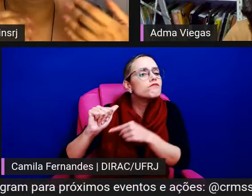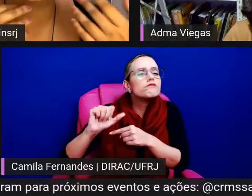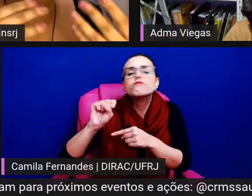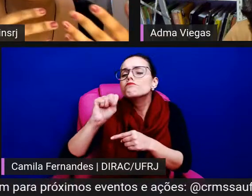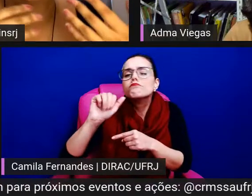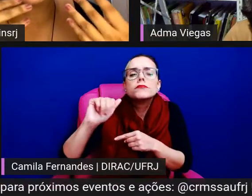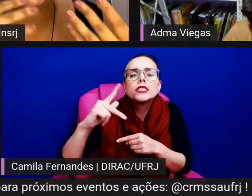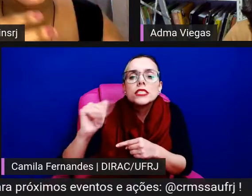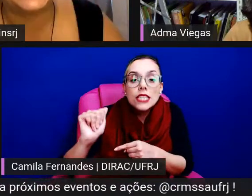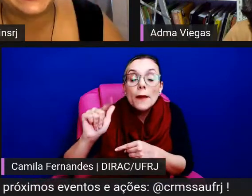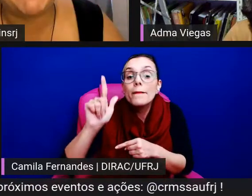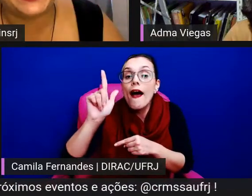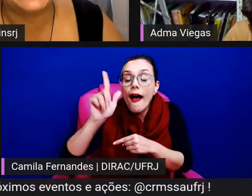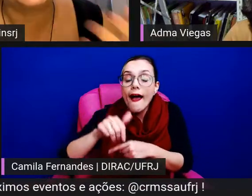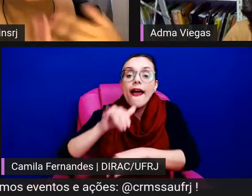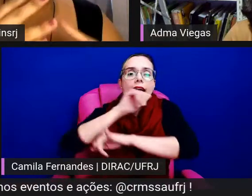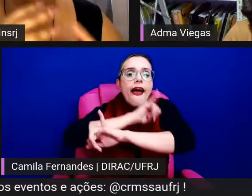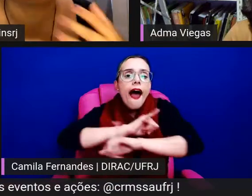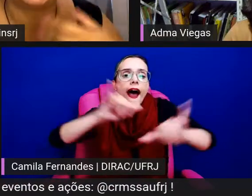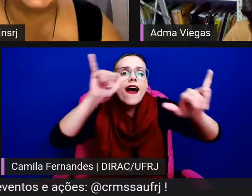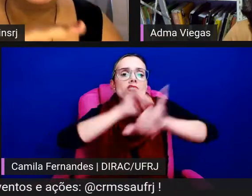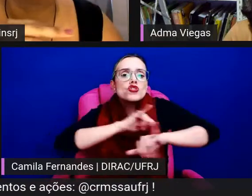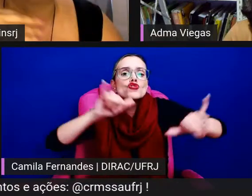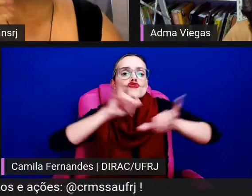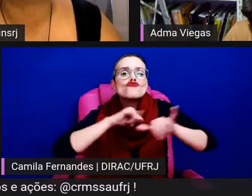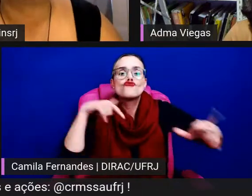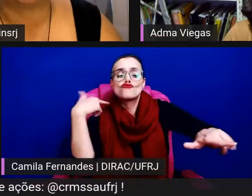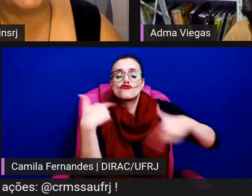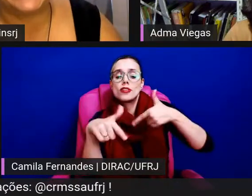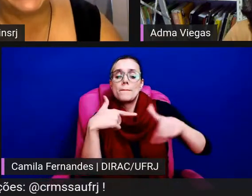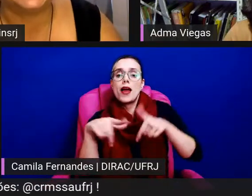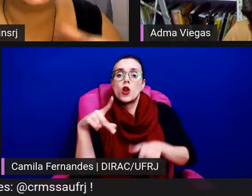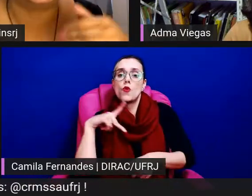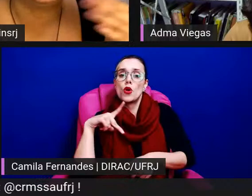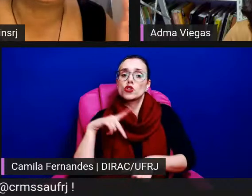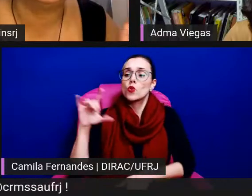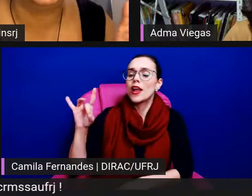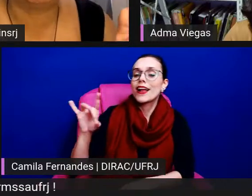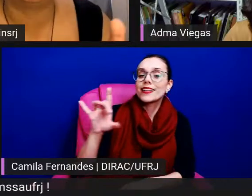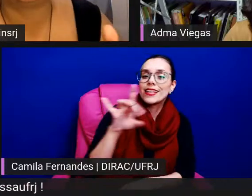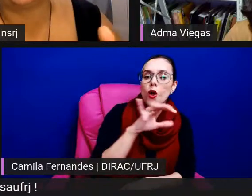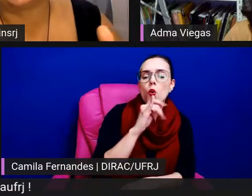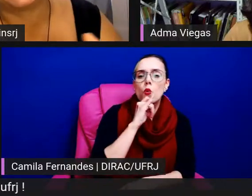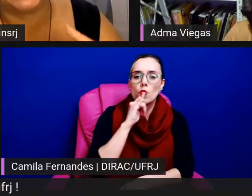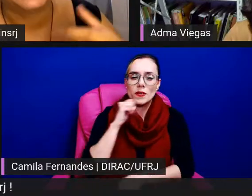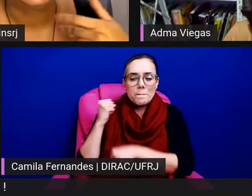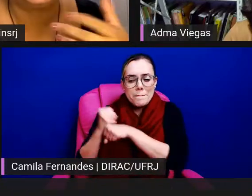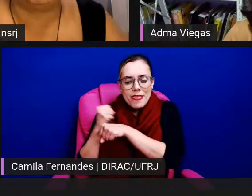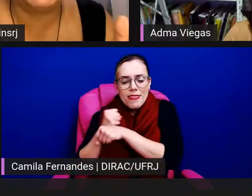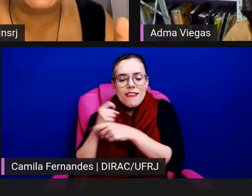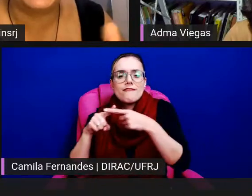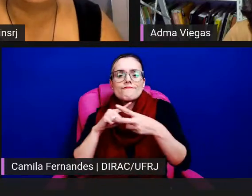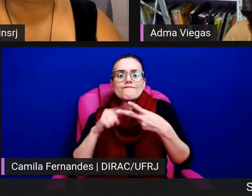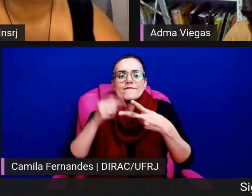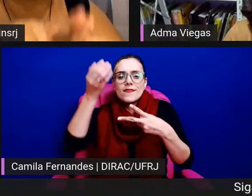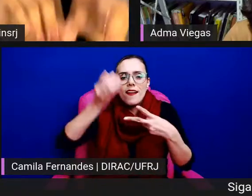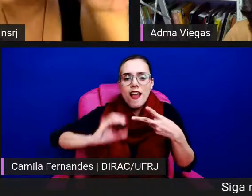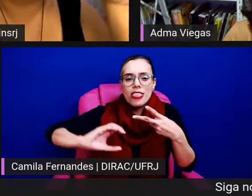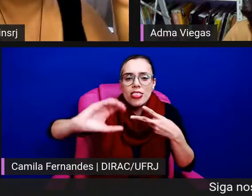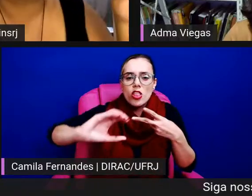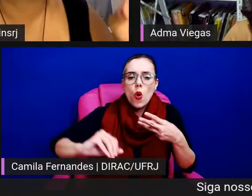colocam os anúncios gratuitamente de seus trabalhos. Então, a gente tem pedreira, encanadora, fotógrafa,